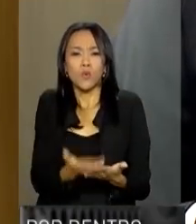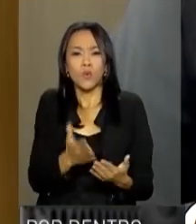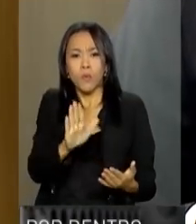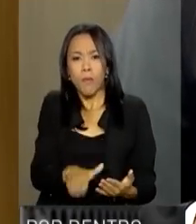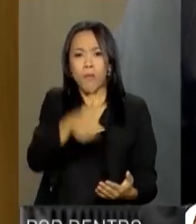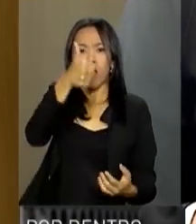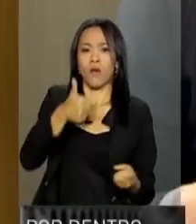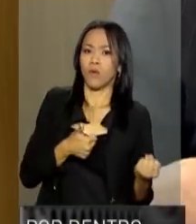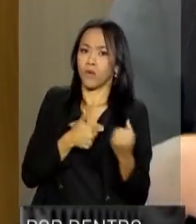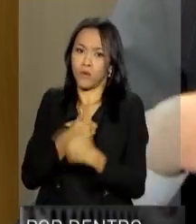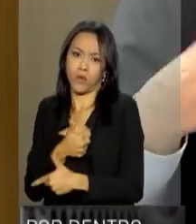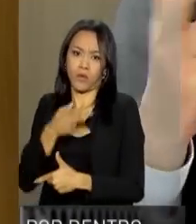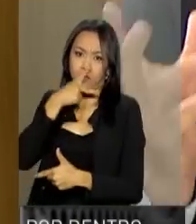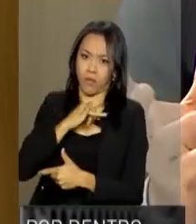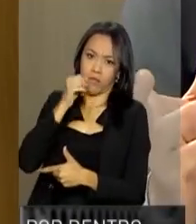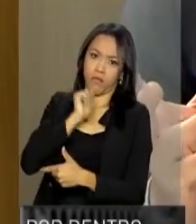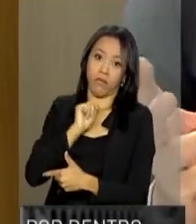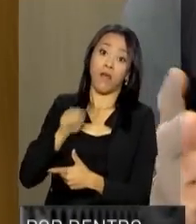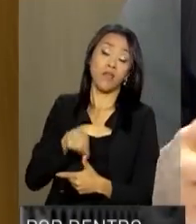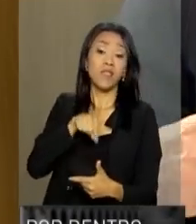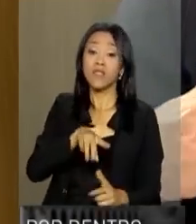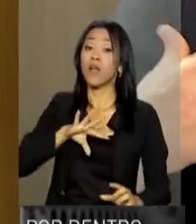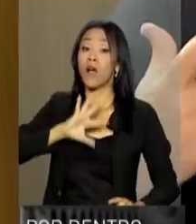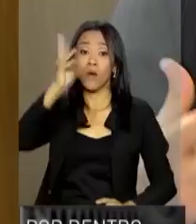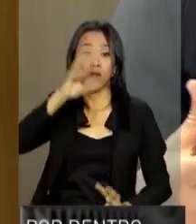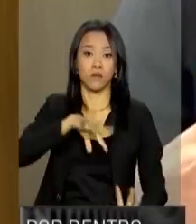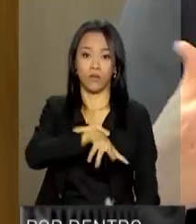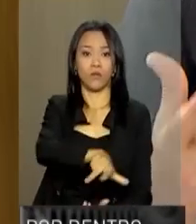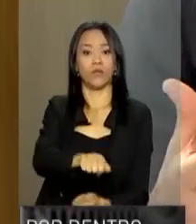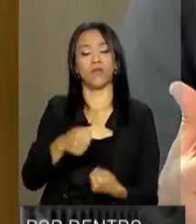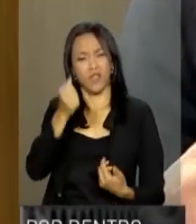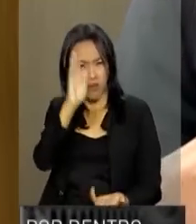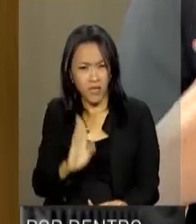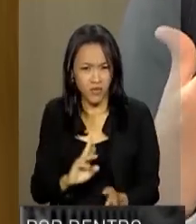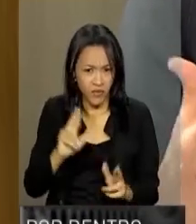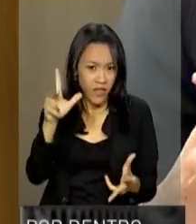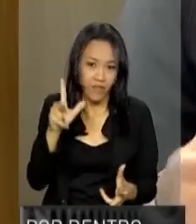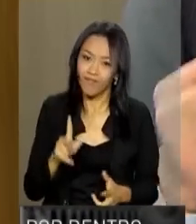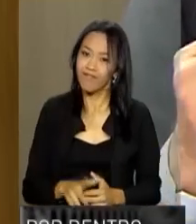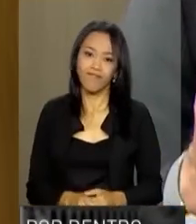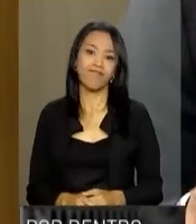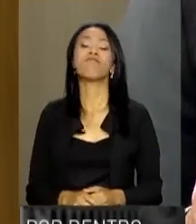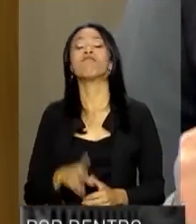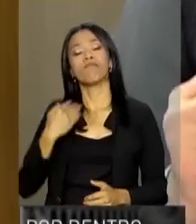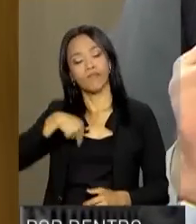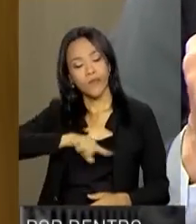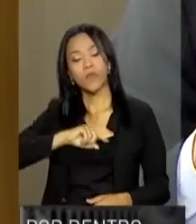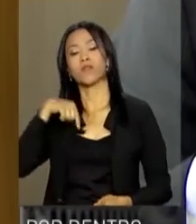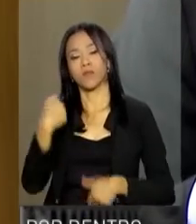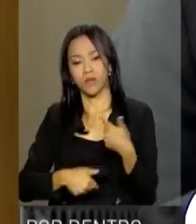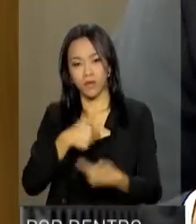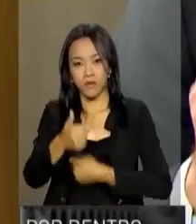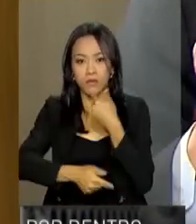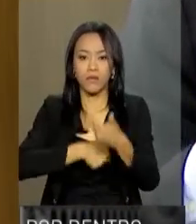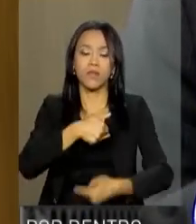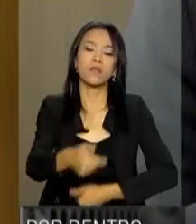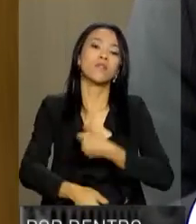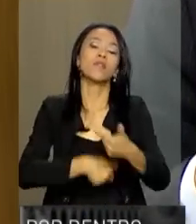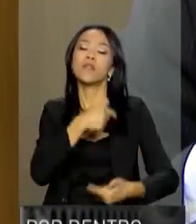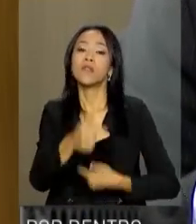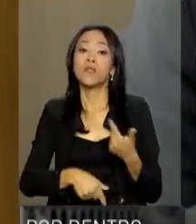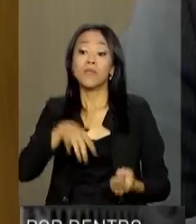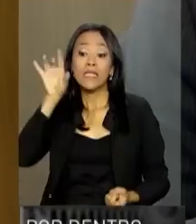ajudar a família a sair da pobreza isso é assim no mundo todo e no brasil não vai ser diferente nós estamos agora trabalhando acompanhando em